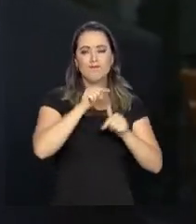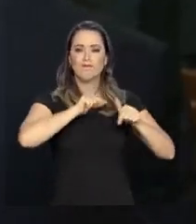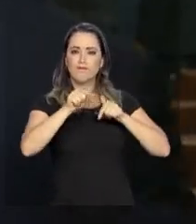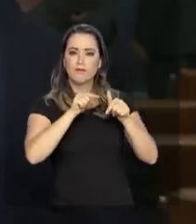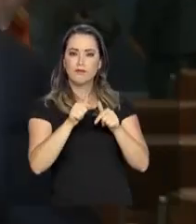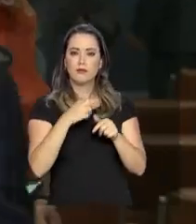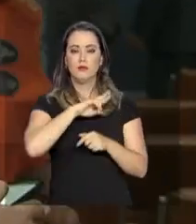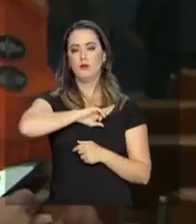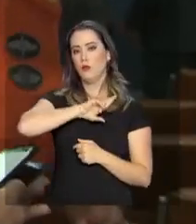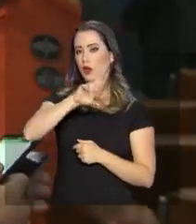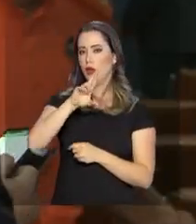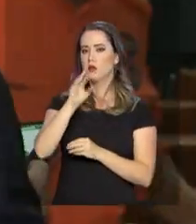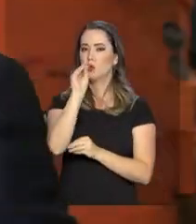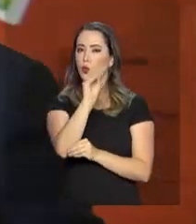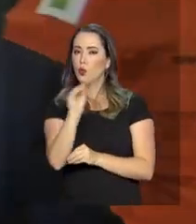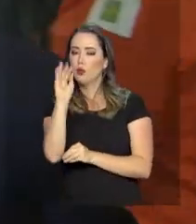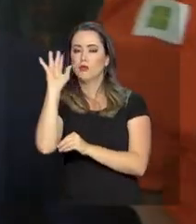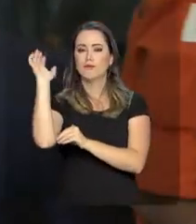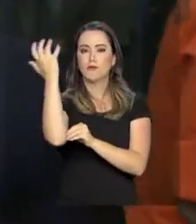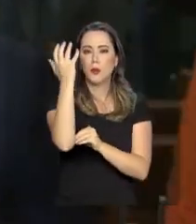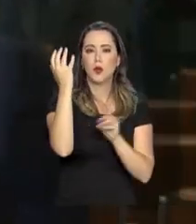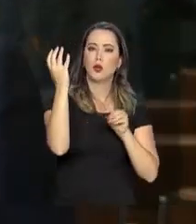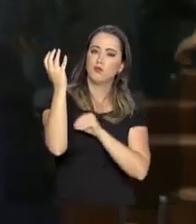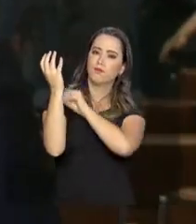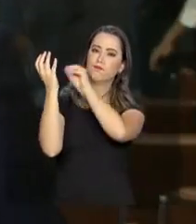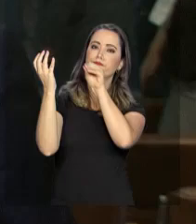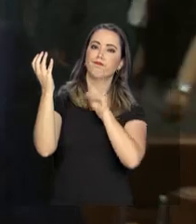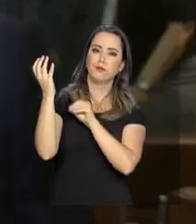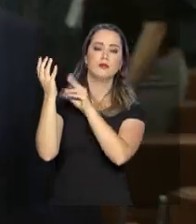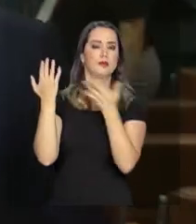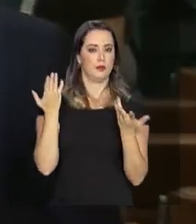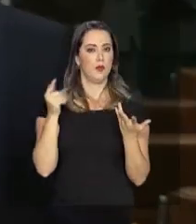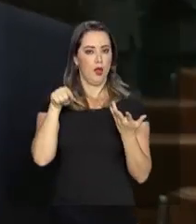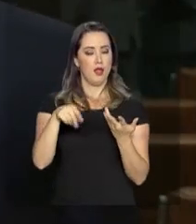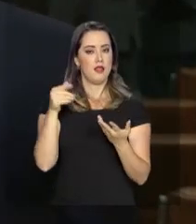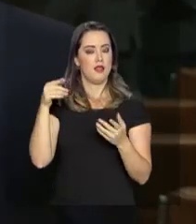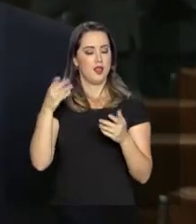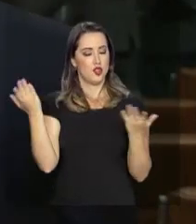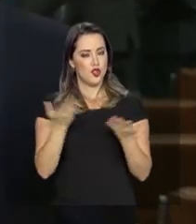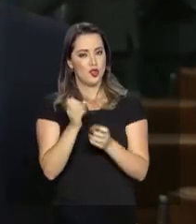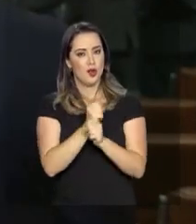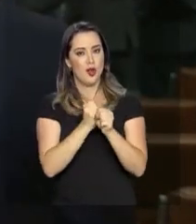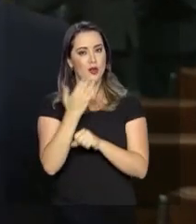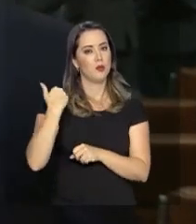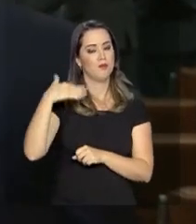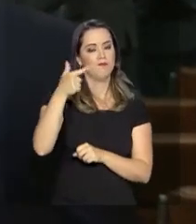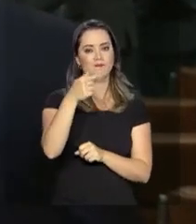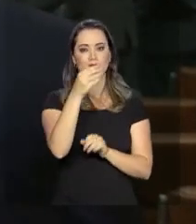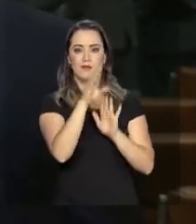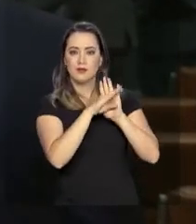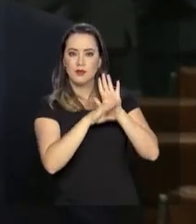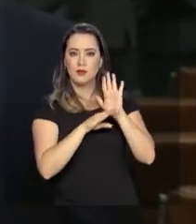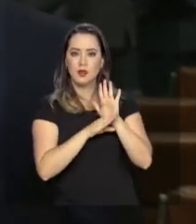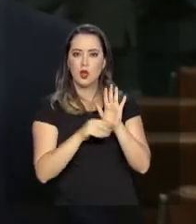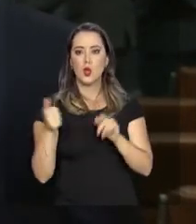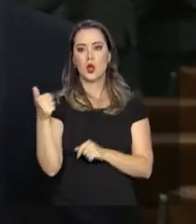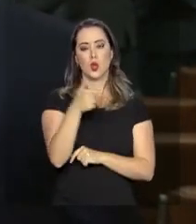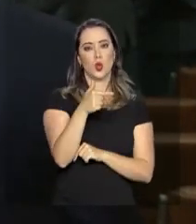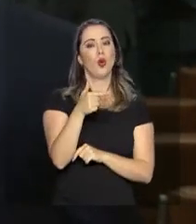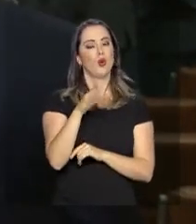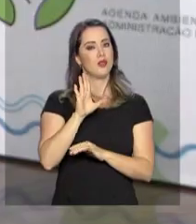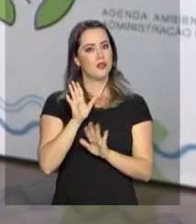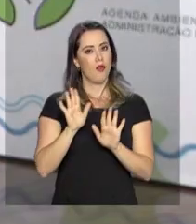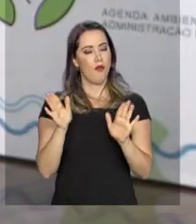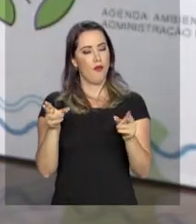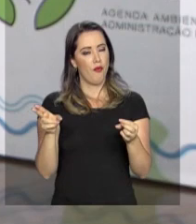área de responsabilidade socioambiental. Para o prêmio este ano, concorreram mais de 70 projetos. Destes, 12 foram